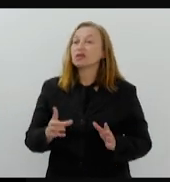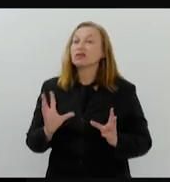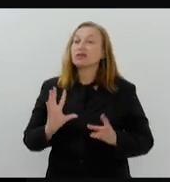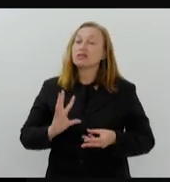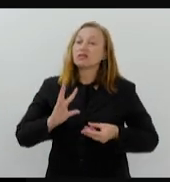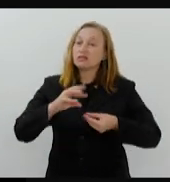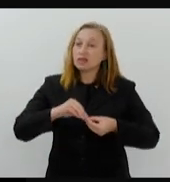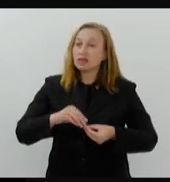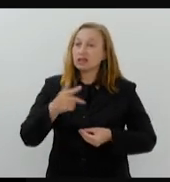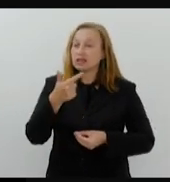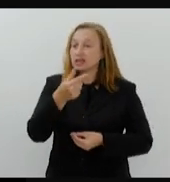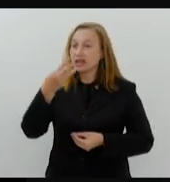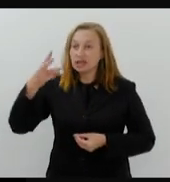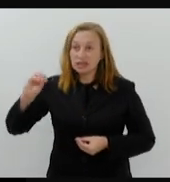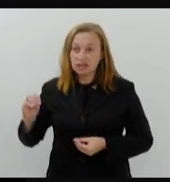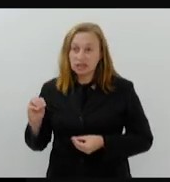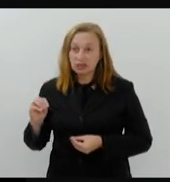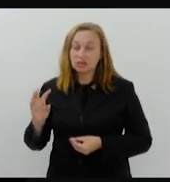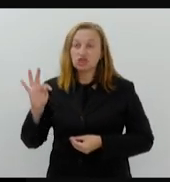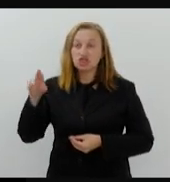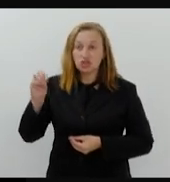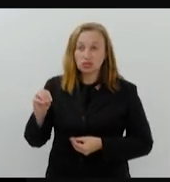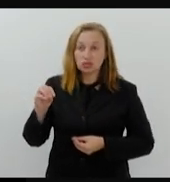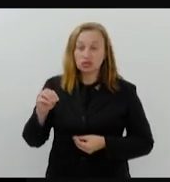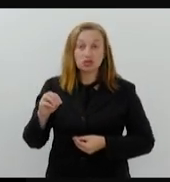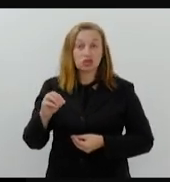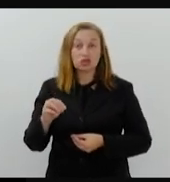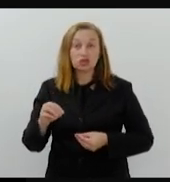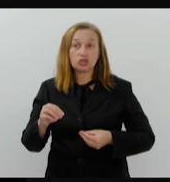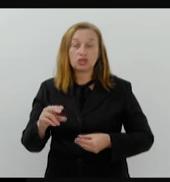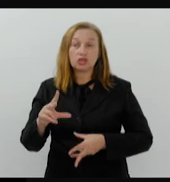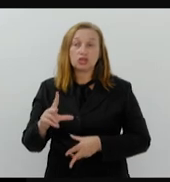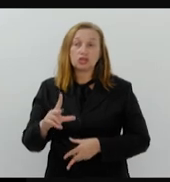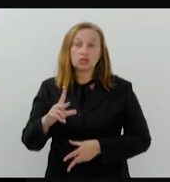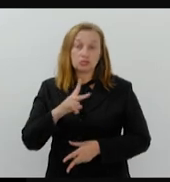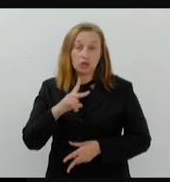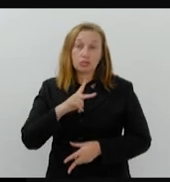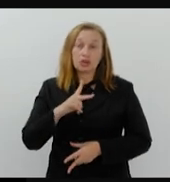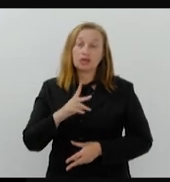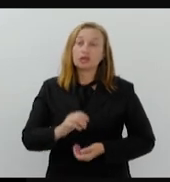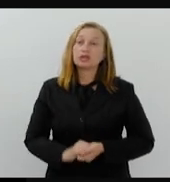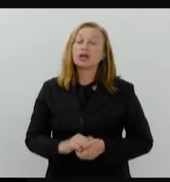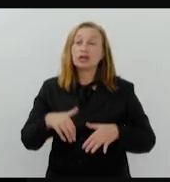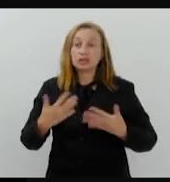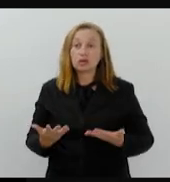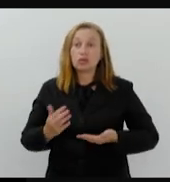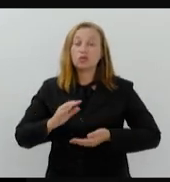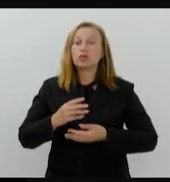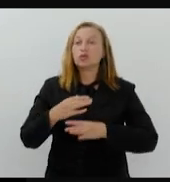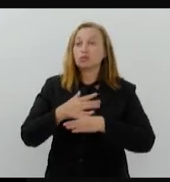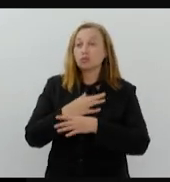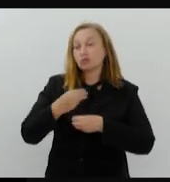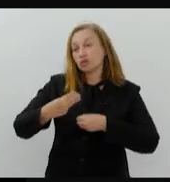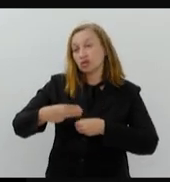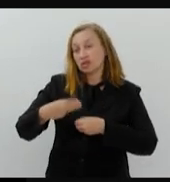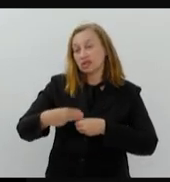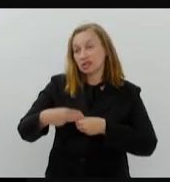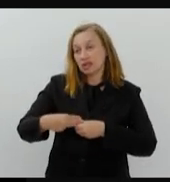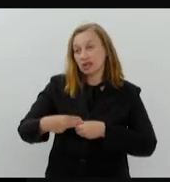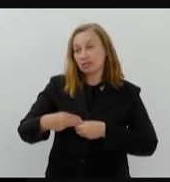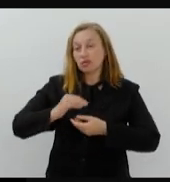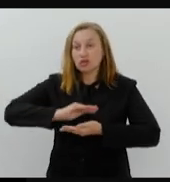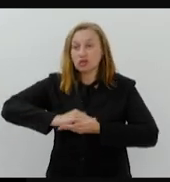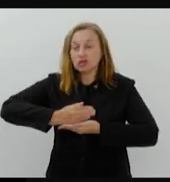300 títulos de propriedade entregues. Então, o município de Angra dos Reis não necessita